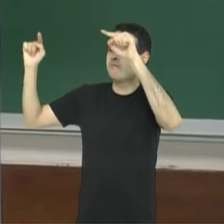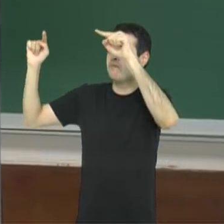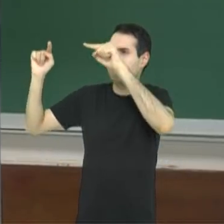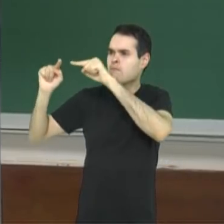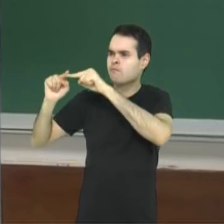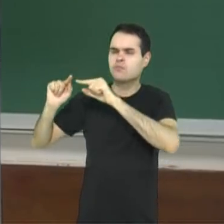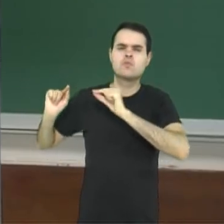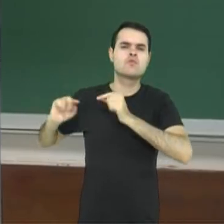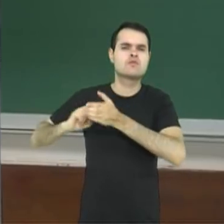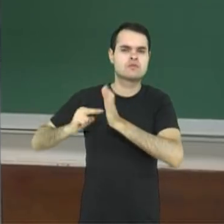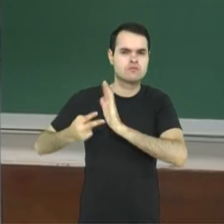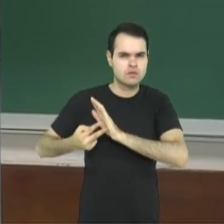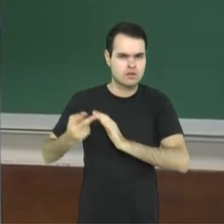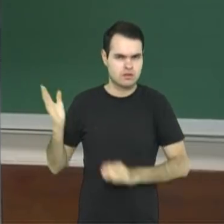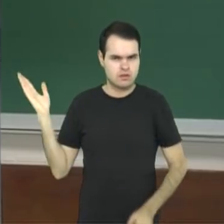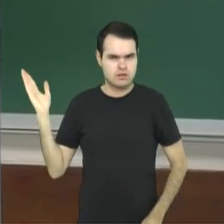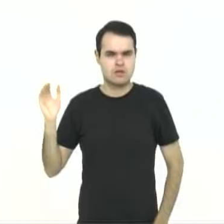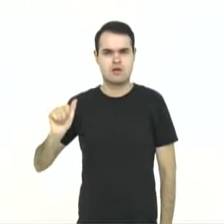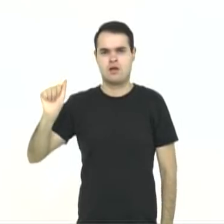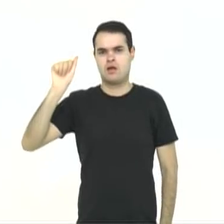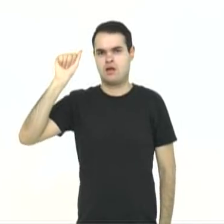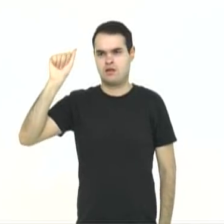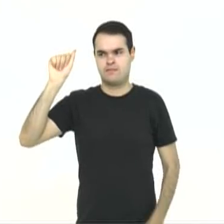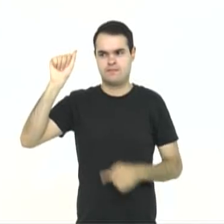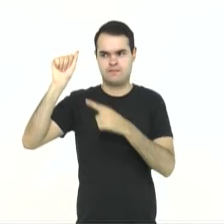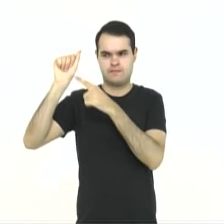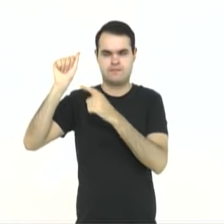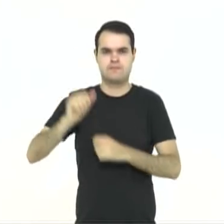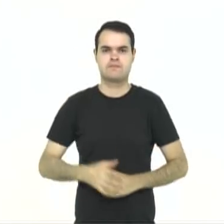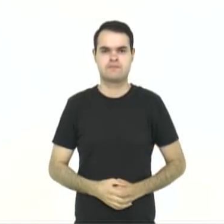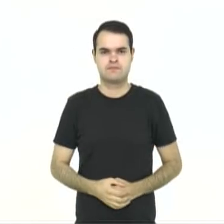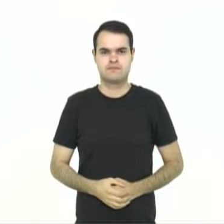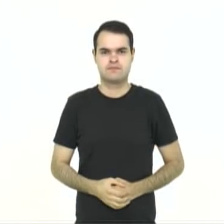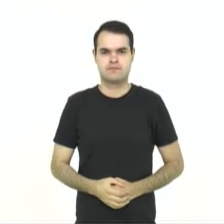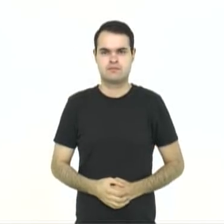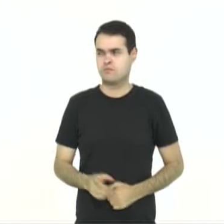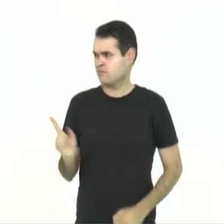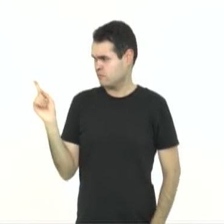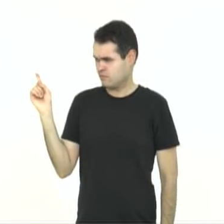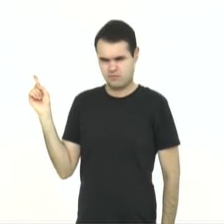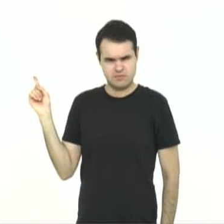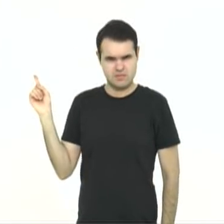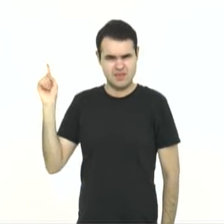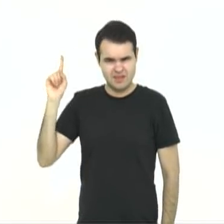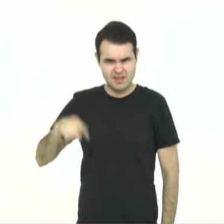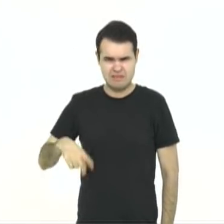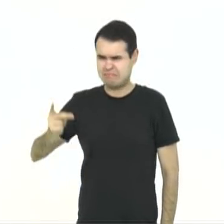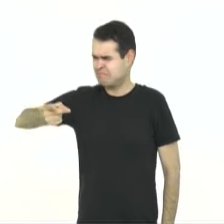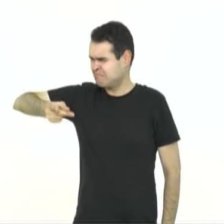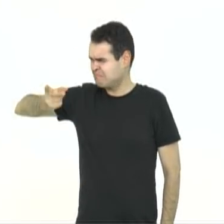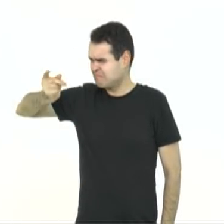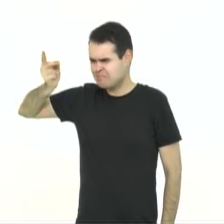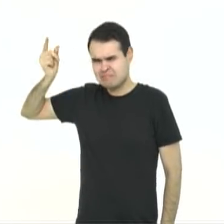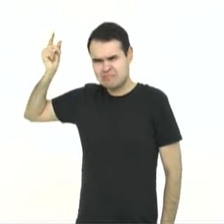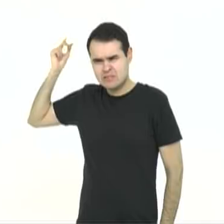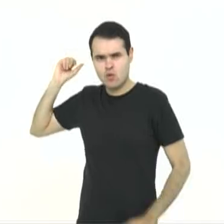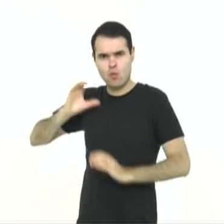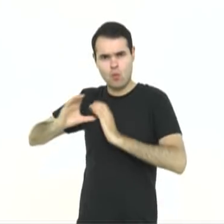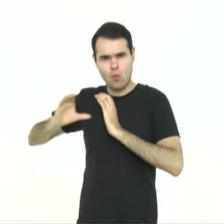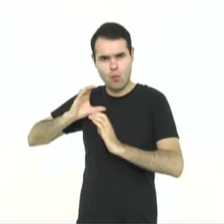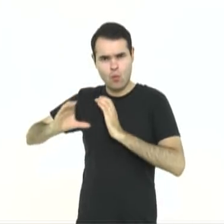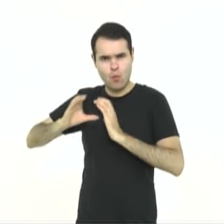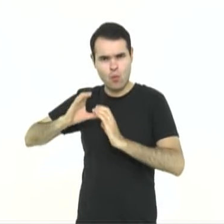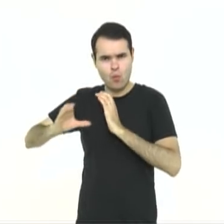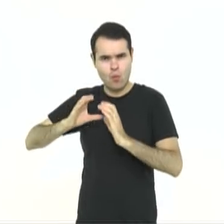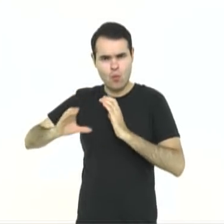das alternativas. Então na alternativa da letra A diz o seguinte: seria essa uma forma arcaica de fazer comunicação?